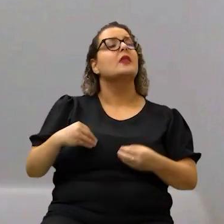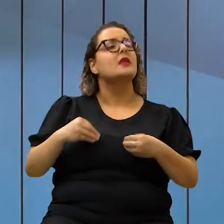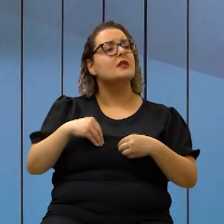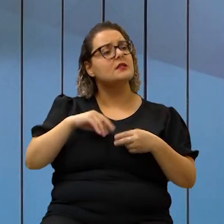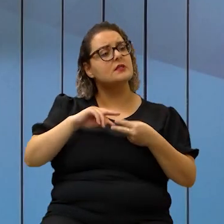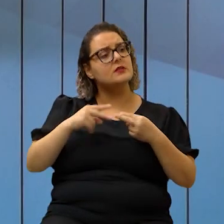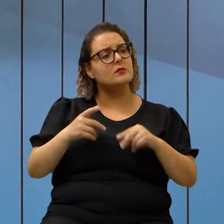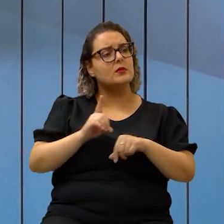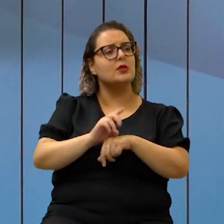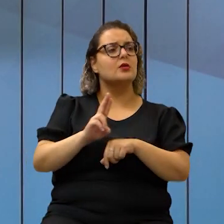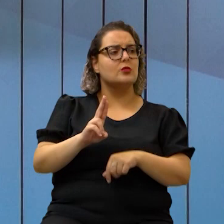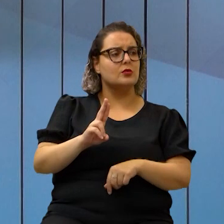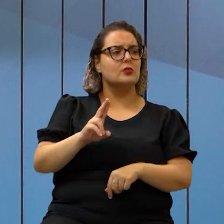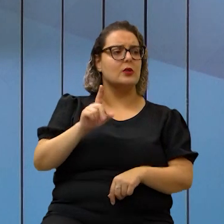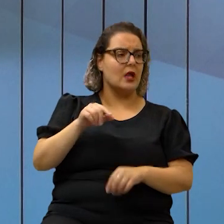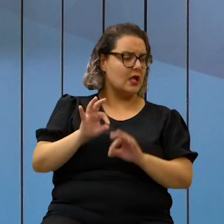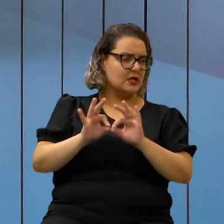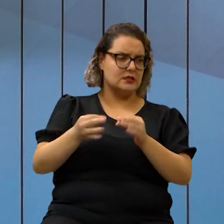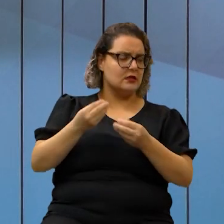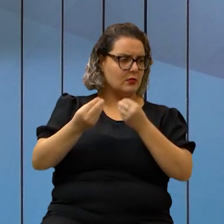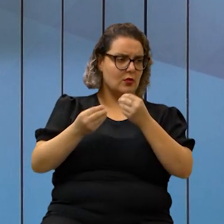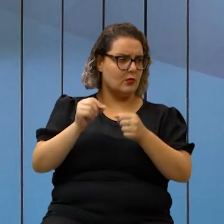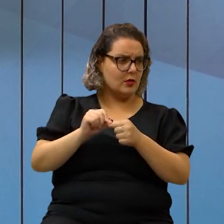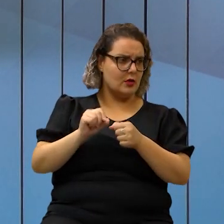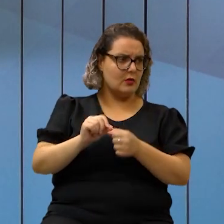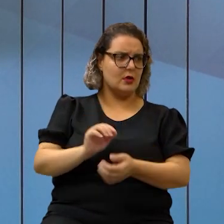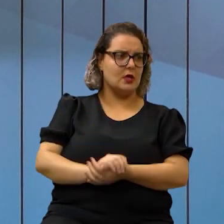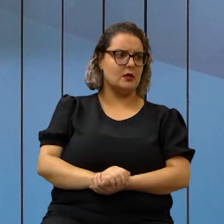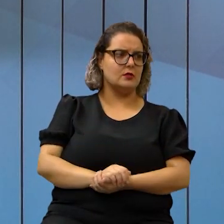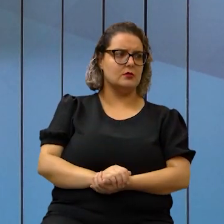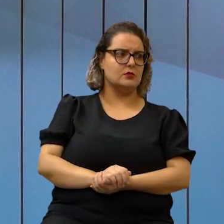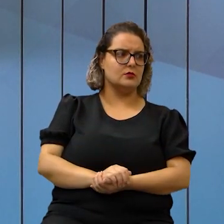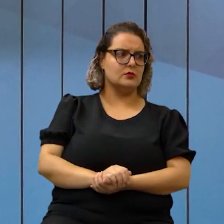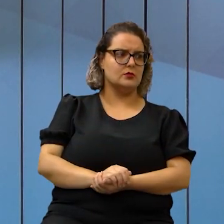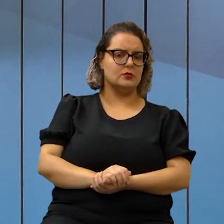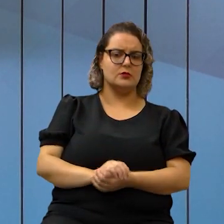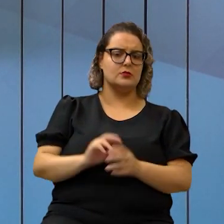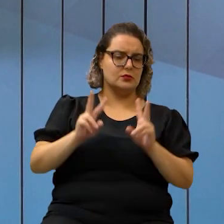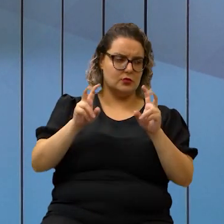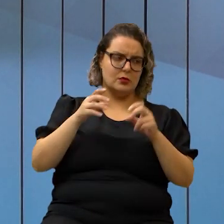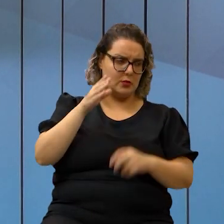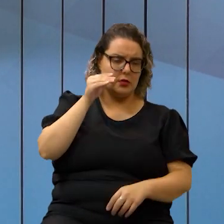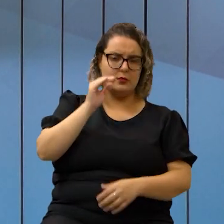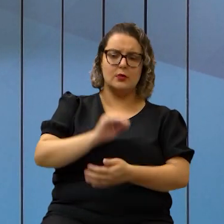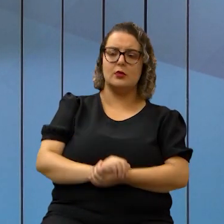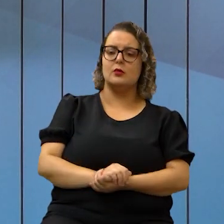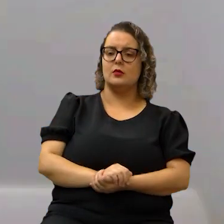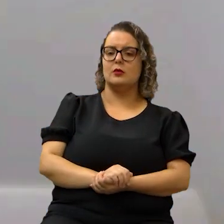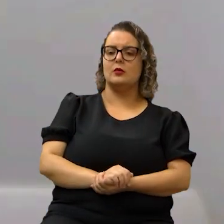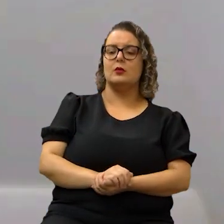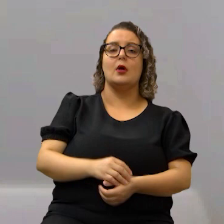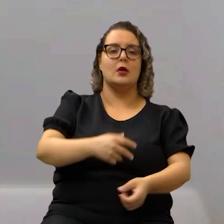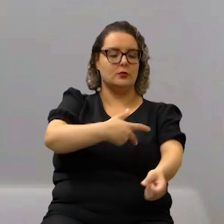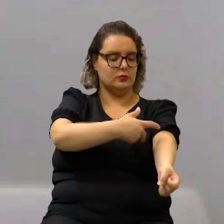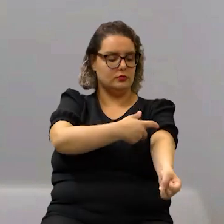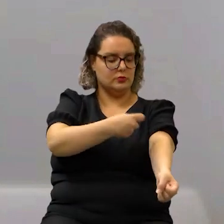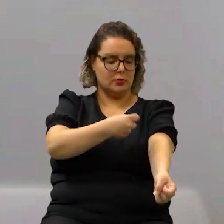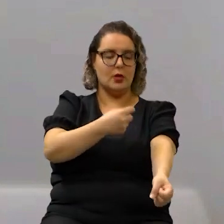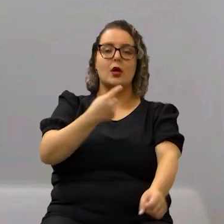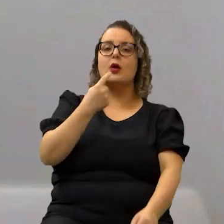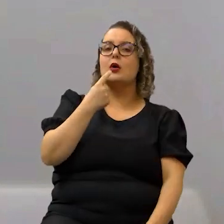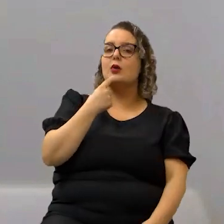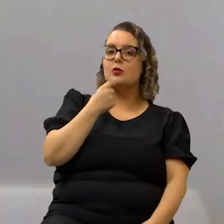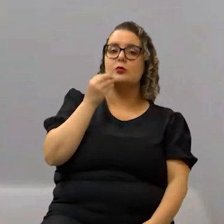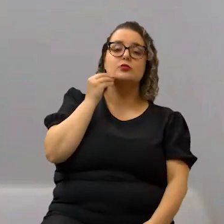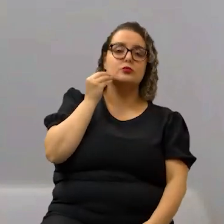exame genético, doutora Lívia, ele é simples? Como que ele é feito? Só a título de Ele é curiosidade. feito, em geral, pelo sangue, então é um teste